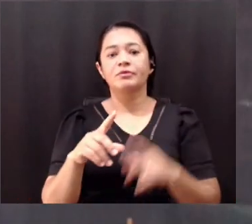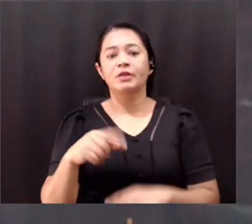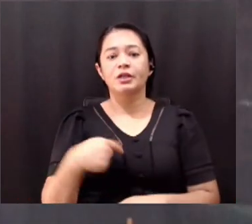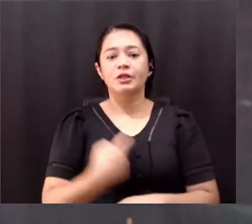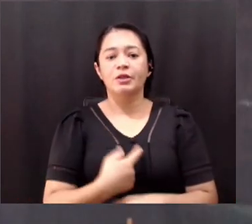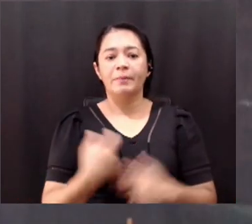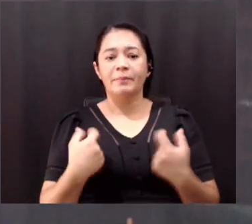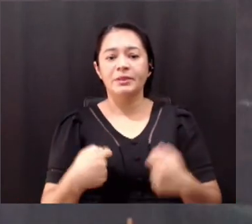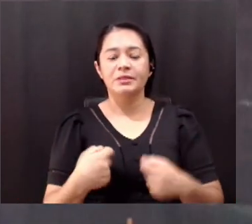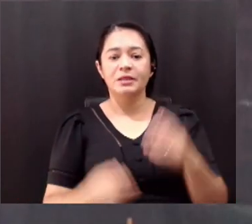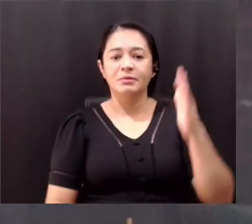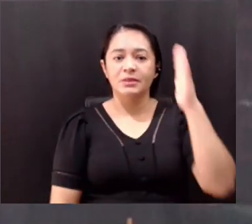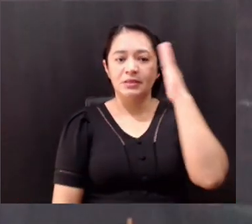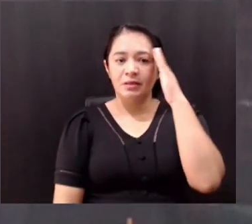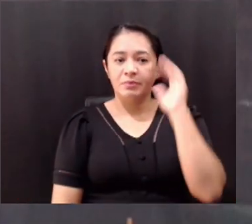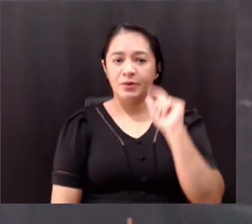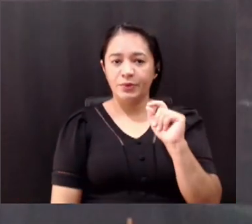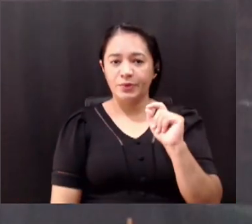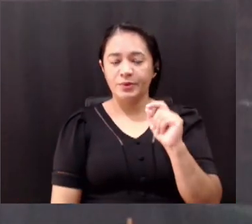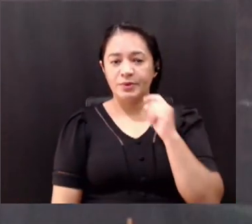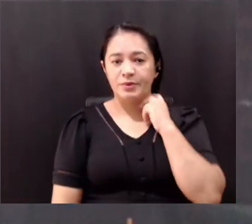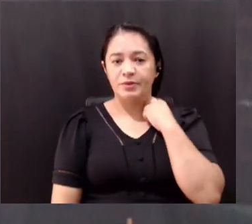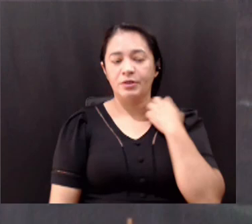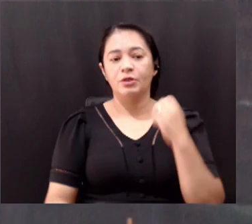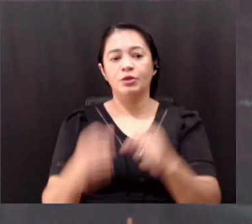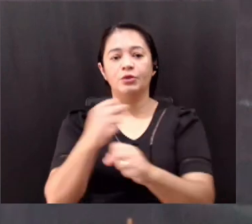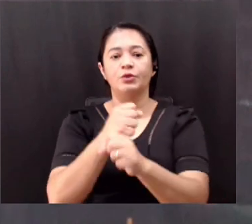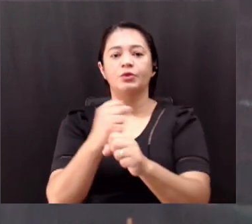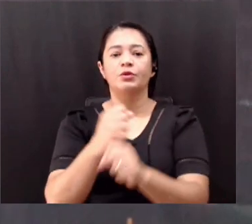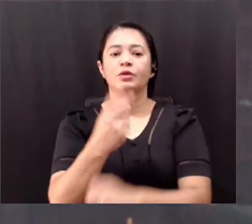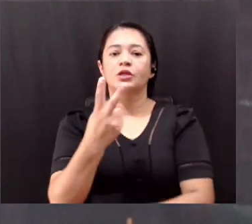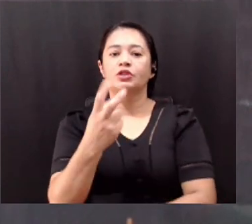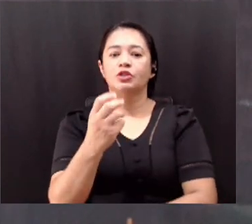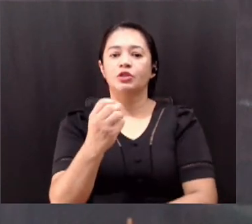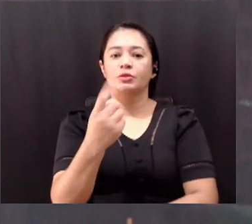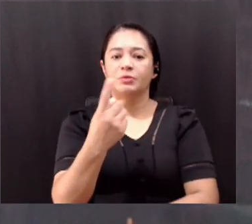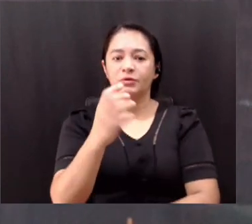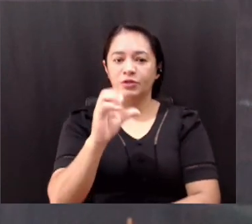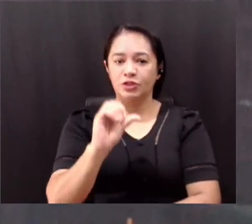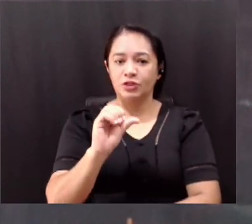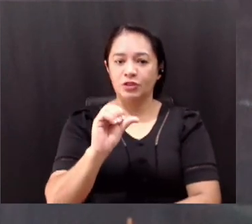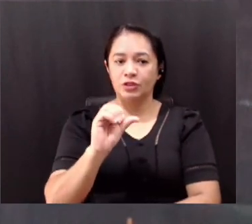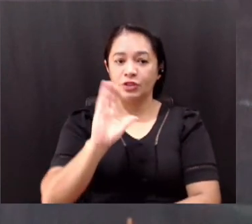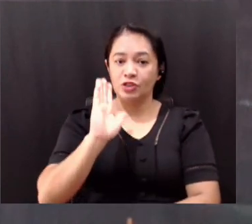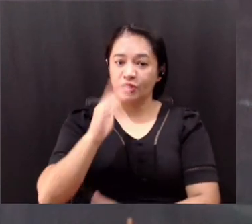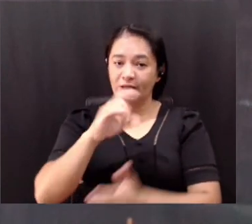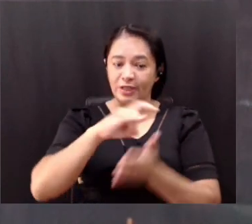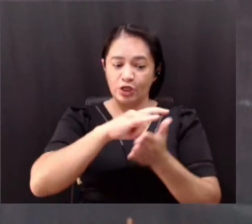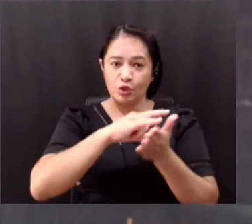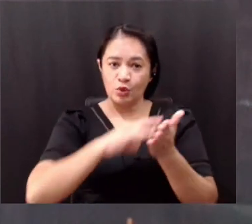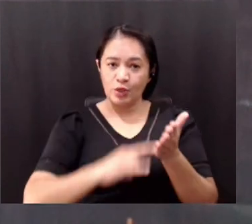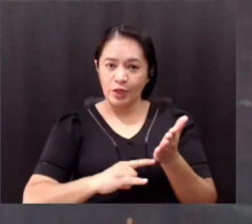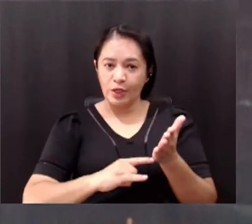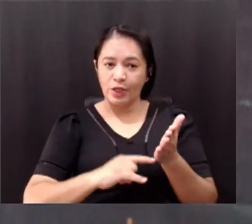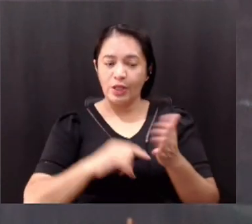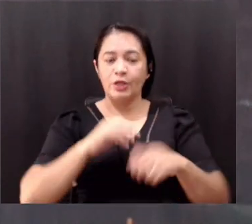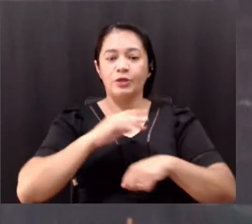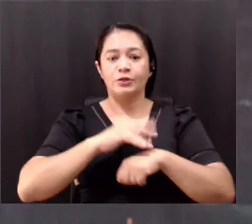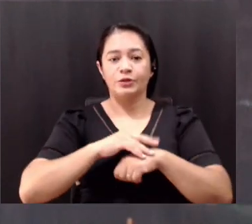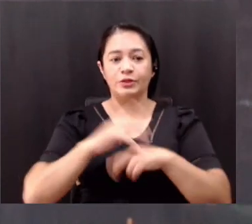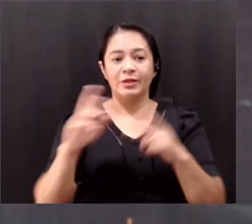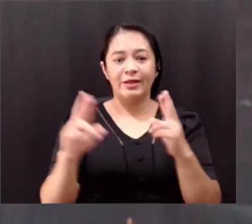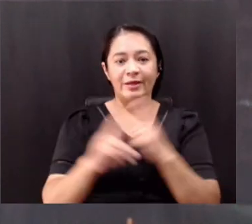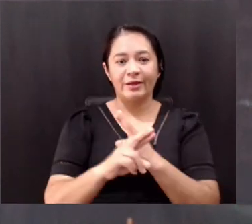Desde 2019 já existe incluído no relatório de doenças relacionadas ao trabalho, as